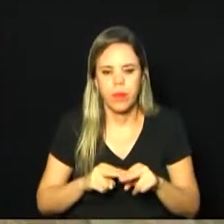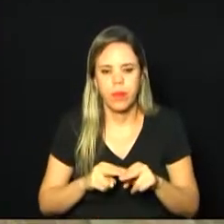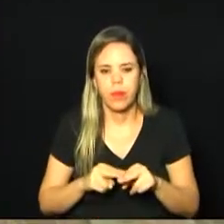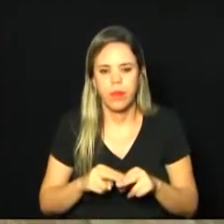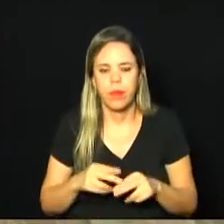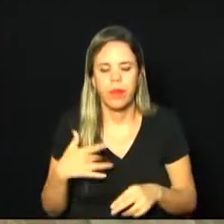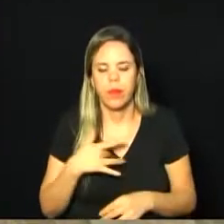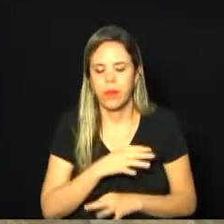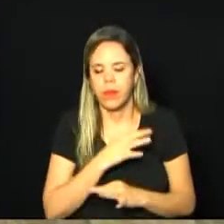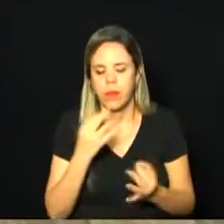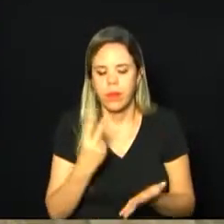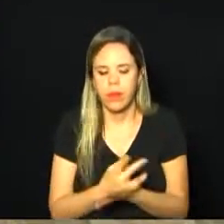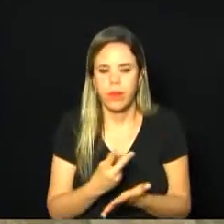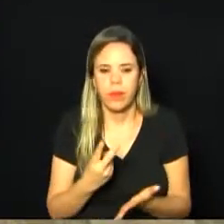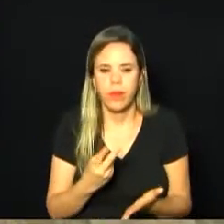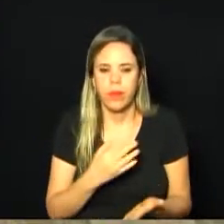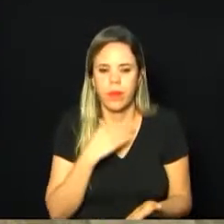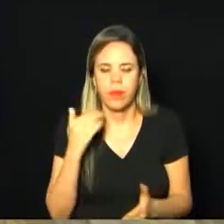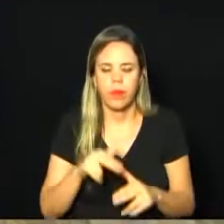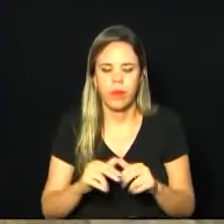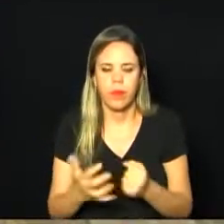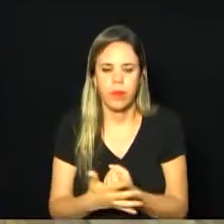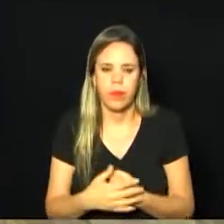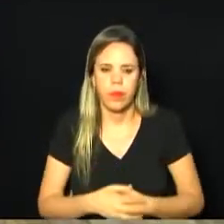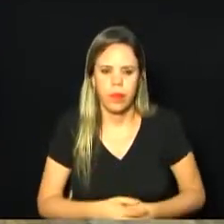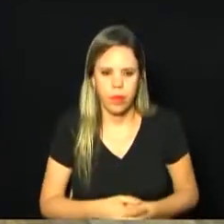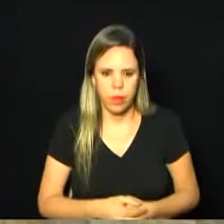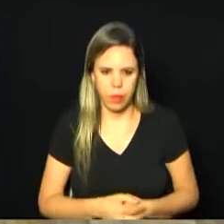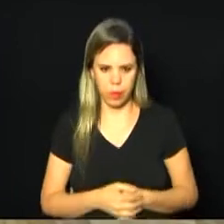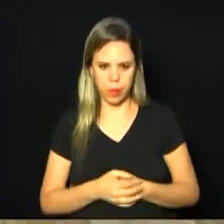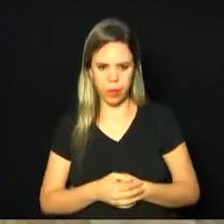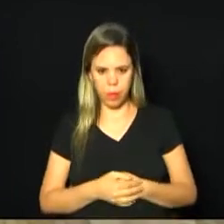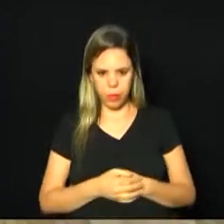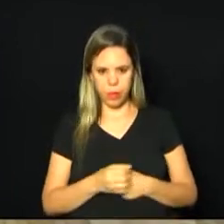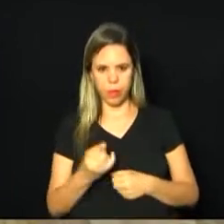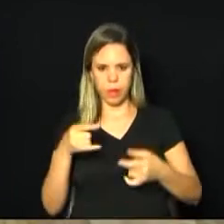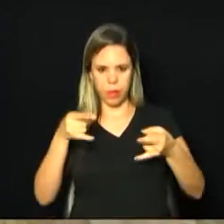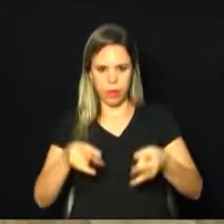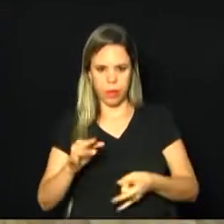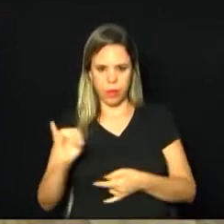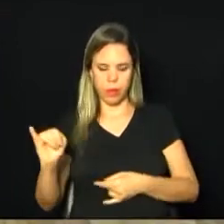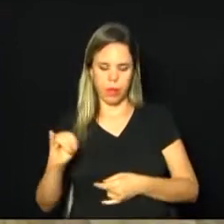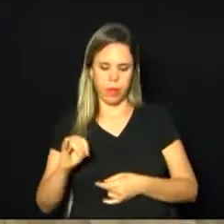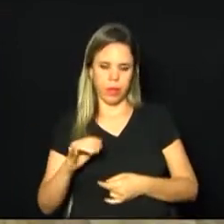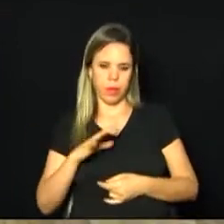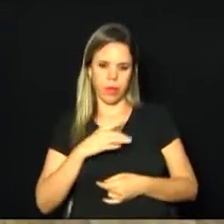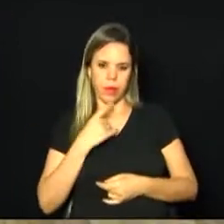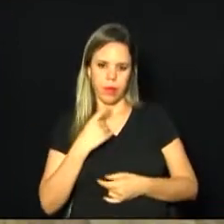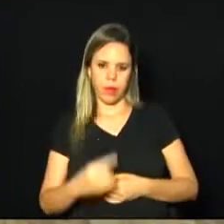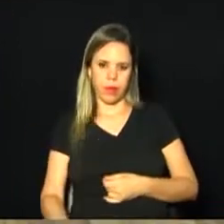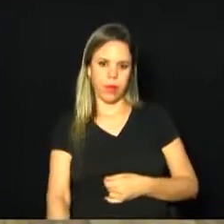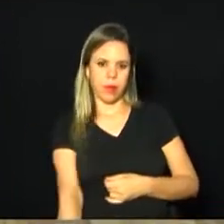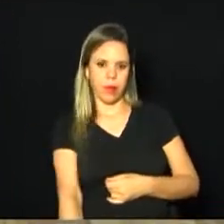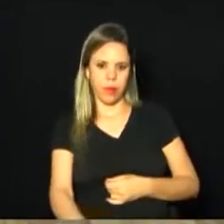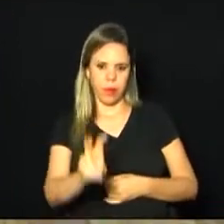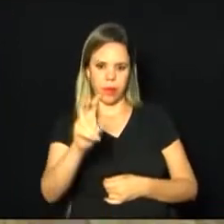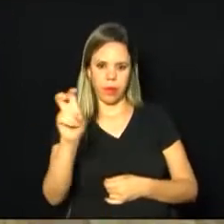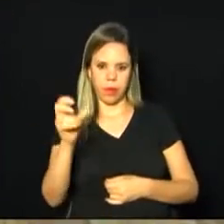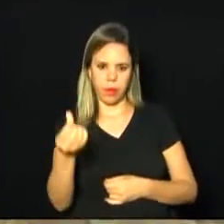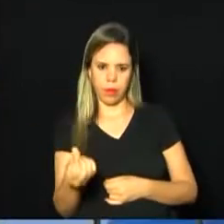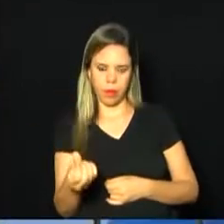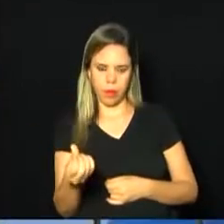saudável e mesmo assim perdeu a vida para covid-19 taxa de ocupação direito Gil tem na cidade 56